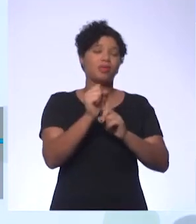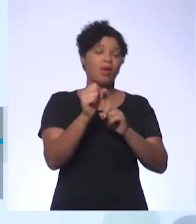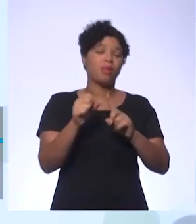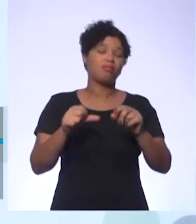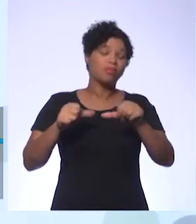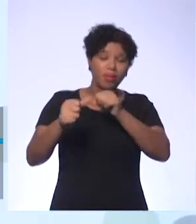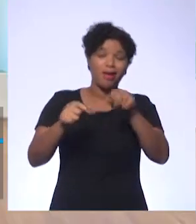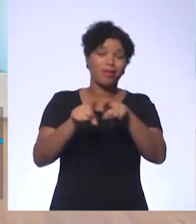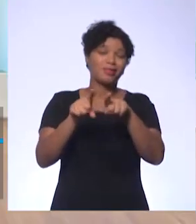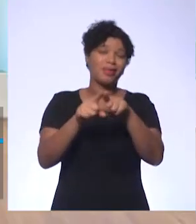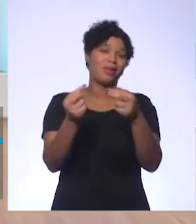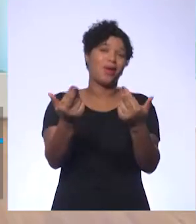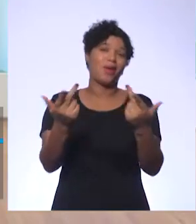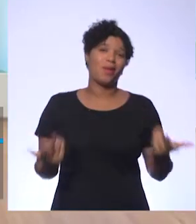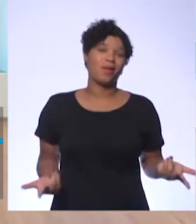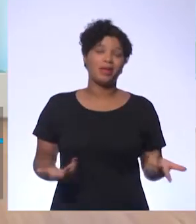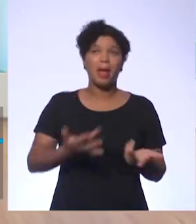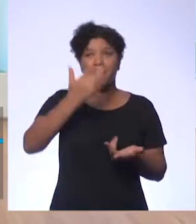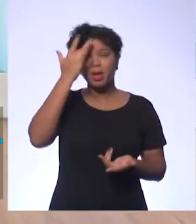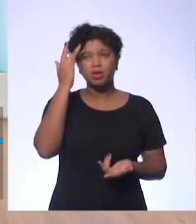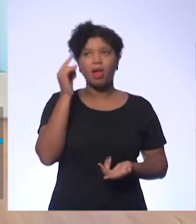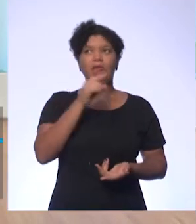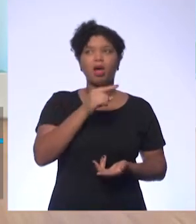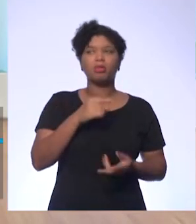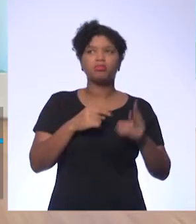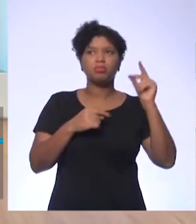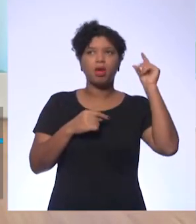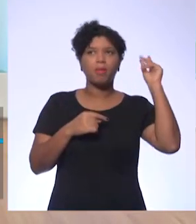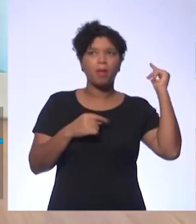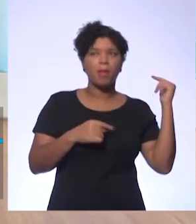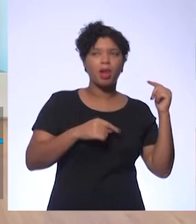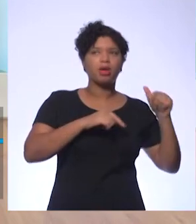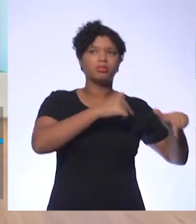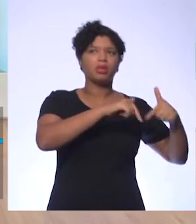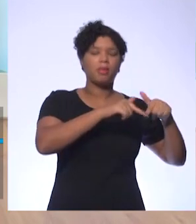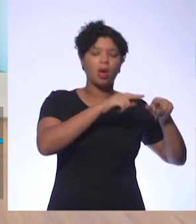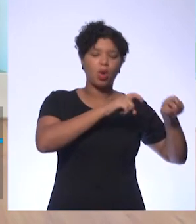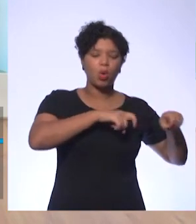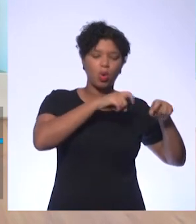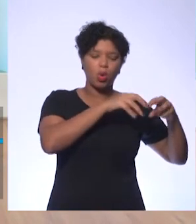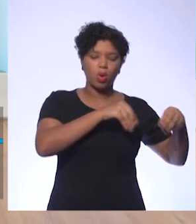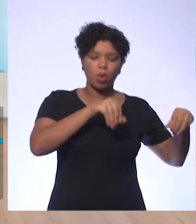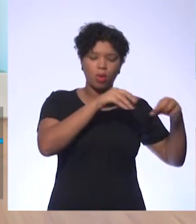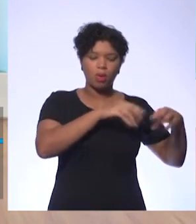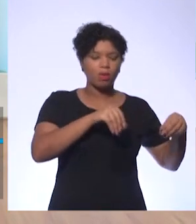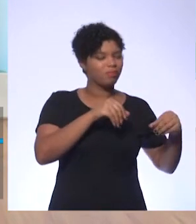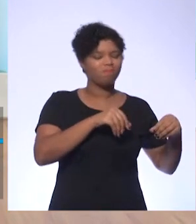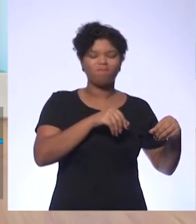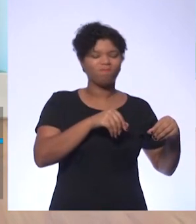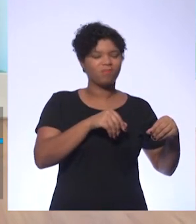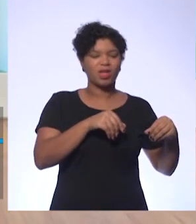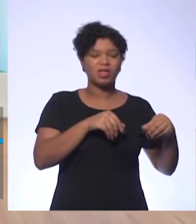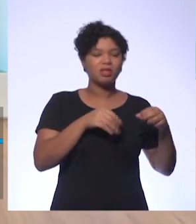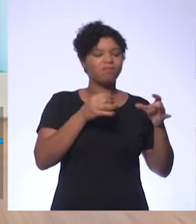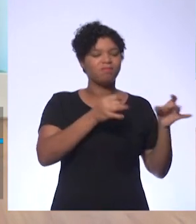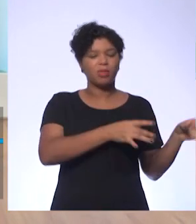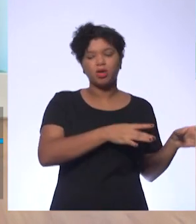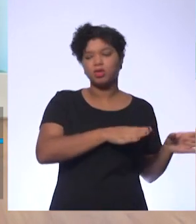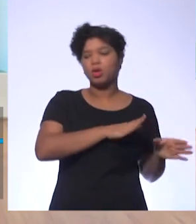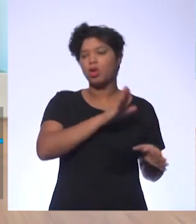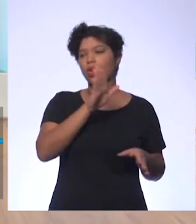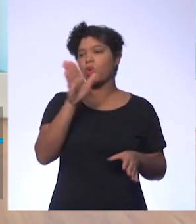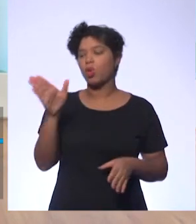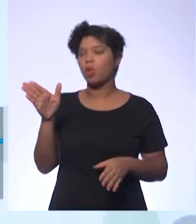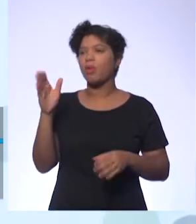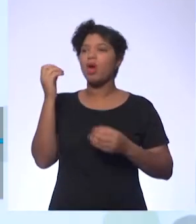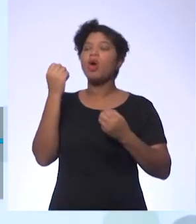Exatamente. Muda tudo, porque aquela pessoa que trabalhava no campo, com a sua família, ele vai ter que se retirar e ir para uma manufatura e depois para